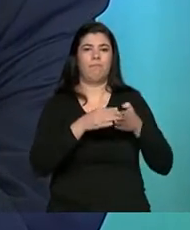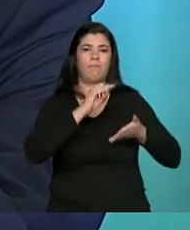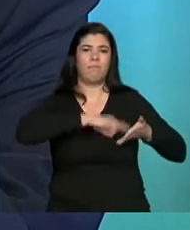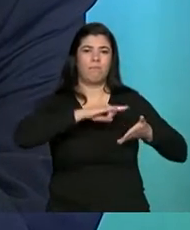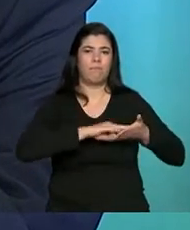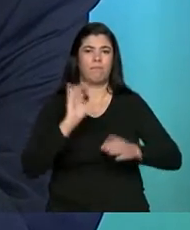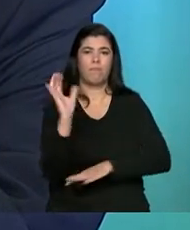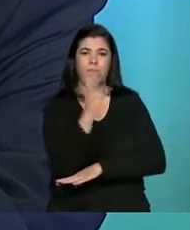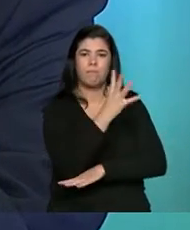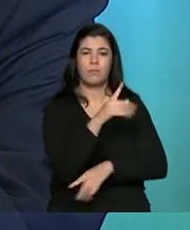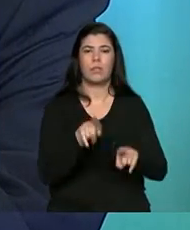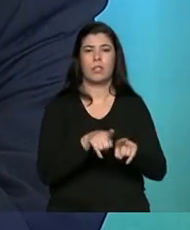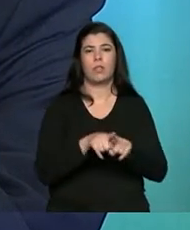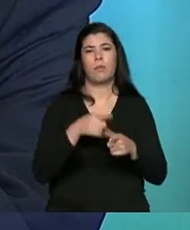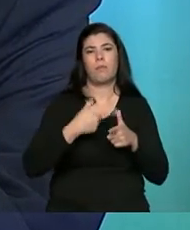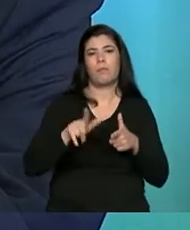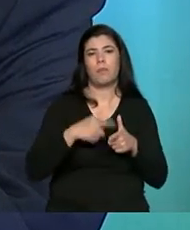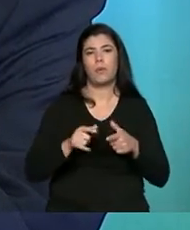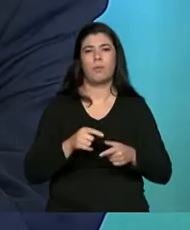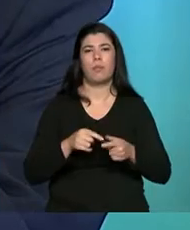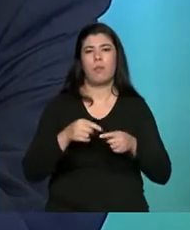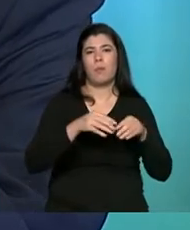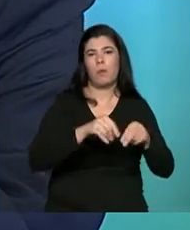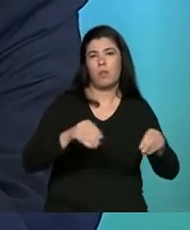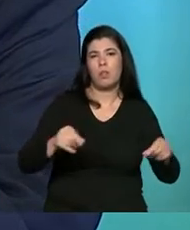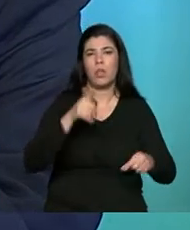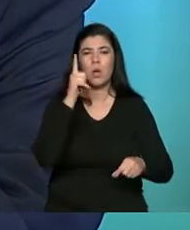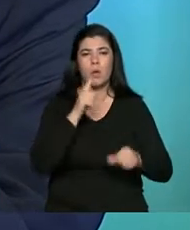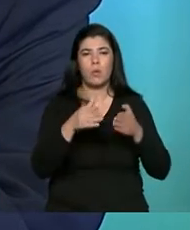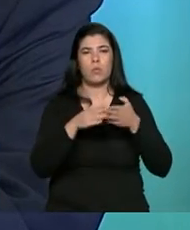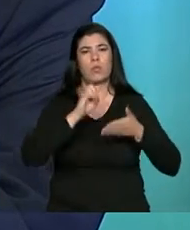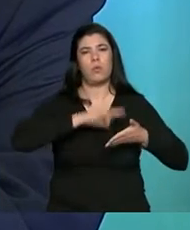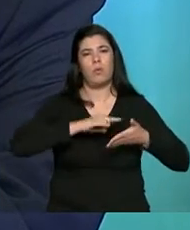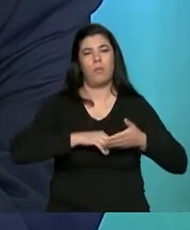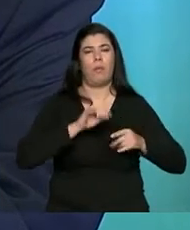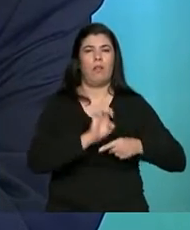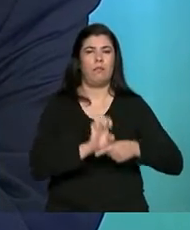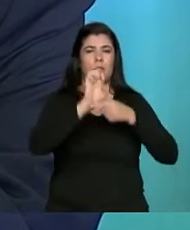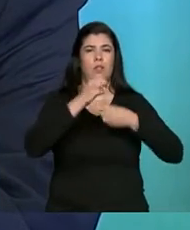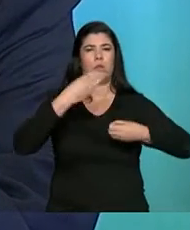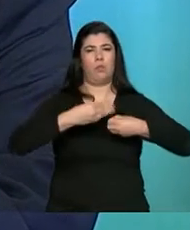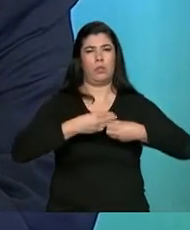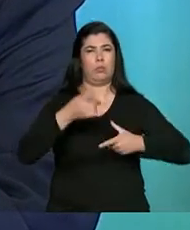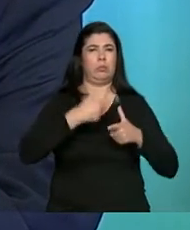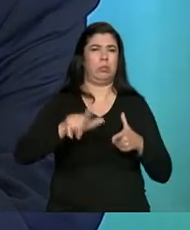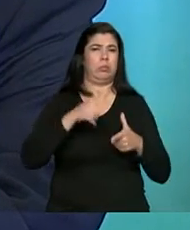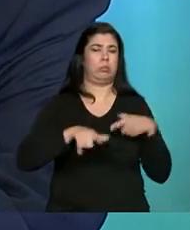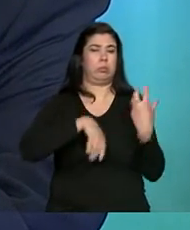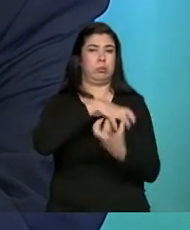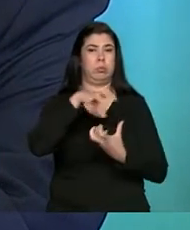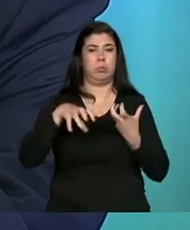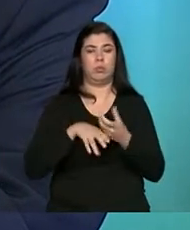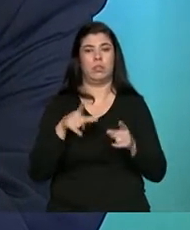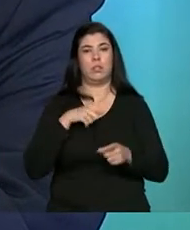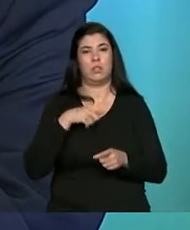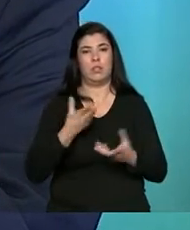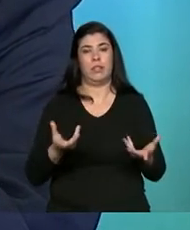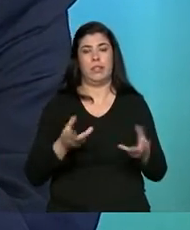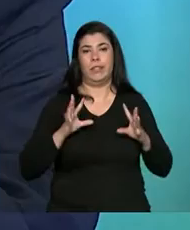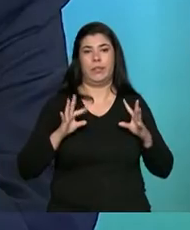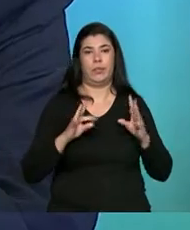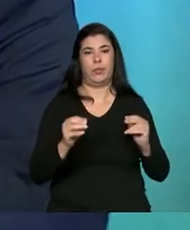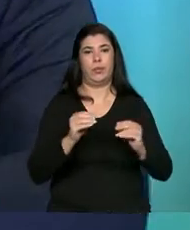questões fundiárias seja nas questões com estados municípios uma série de problemas que foram é